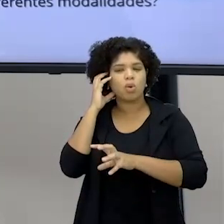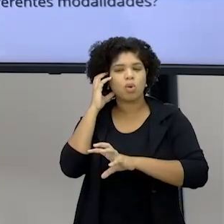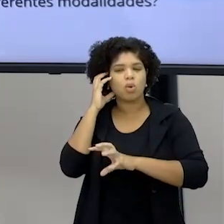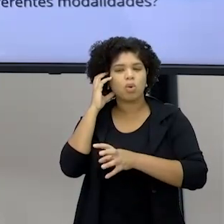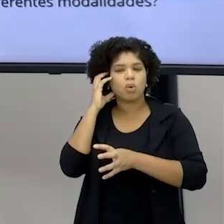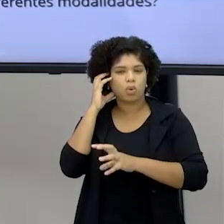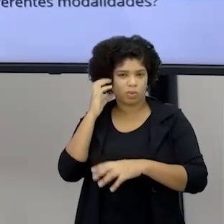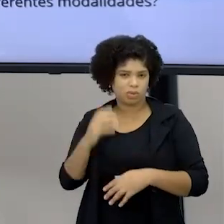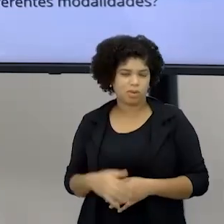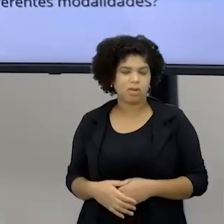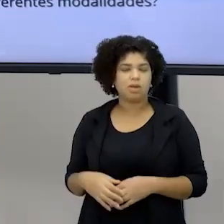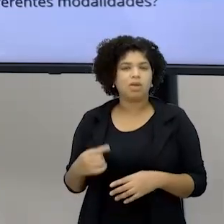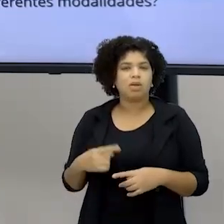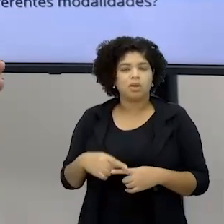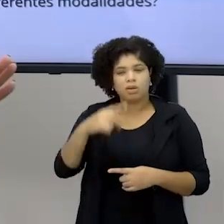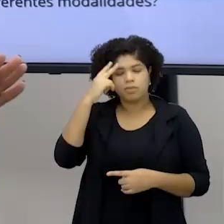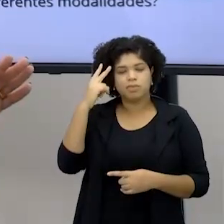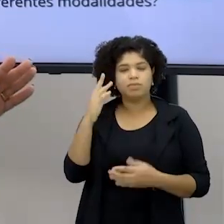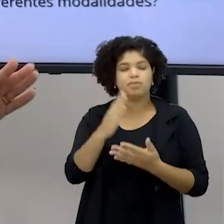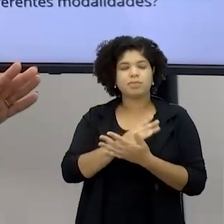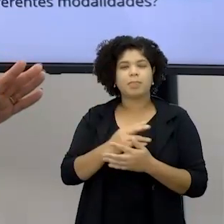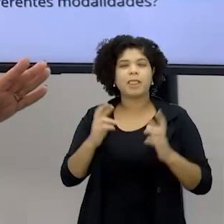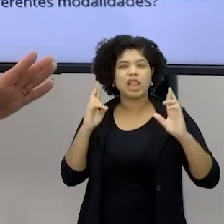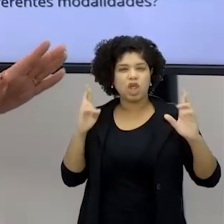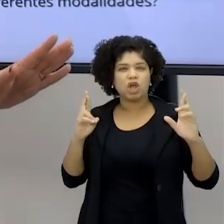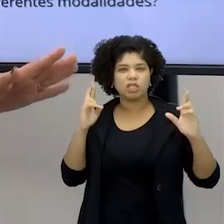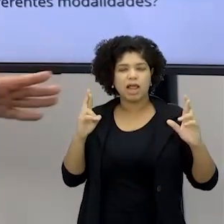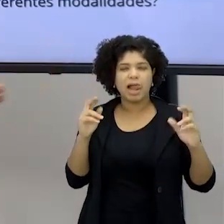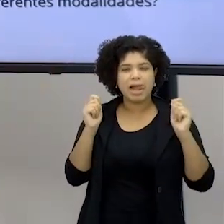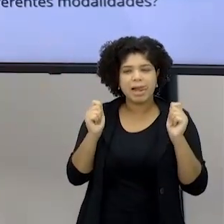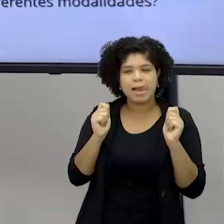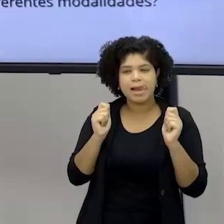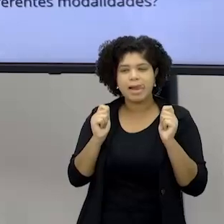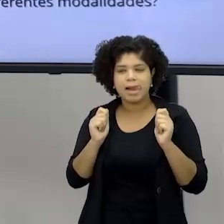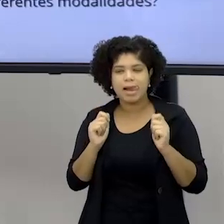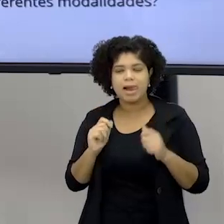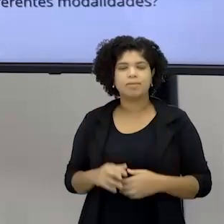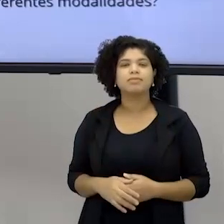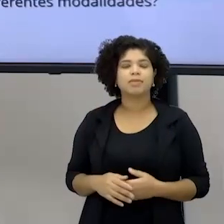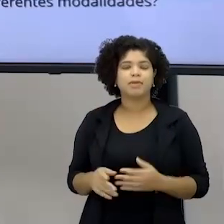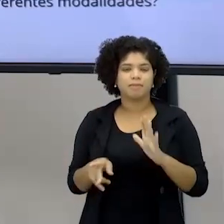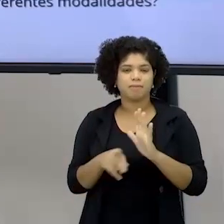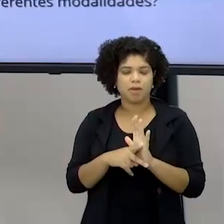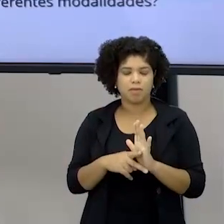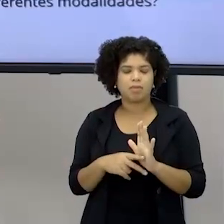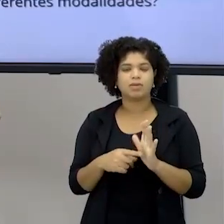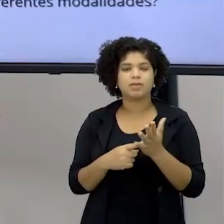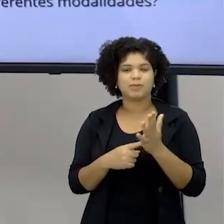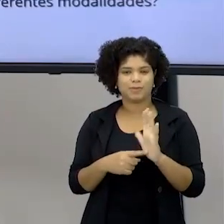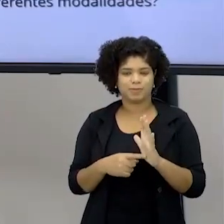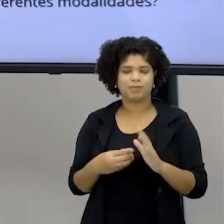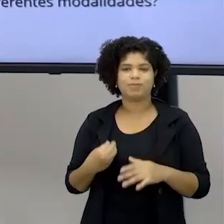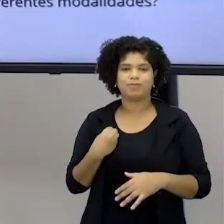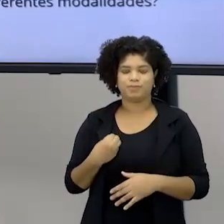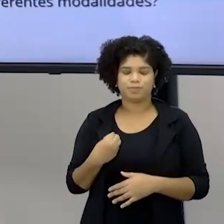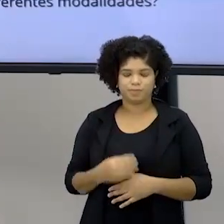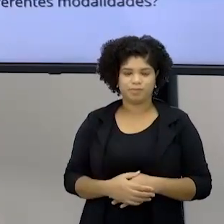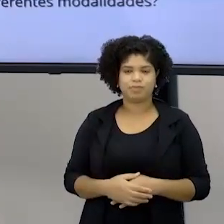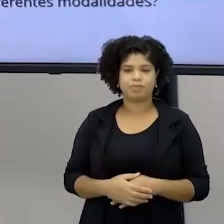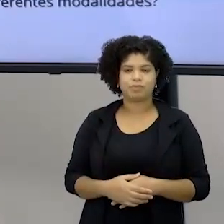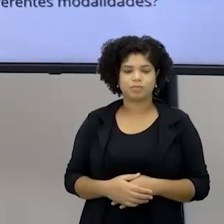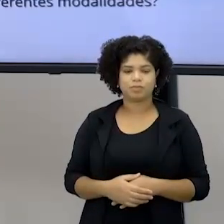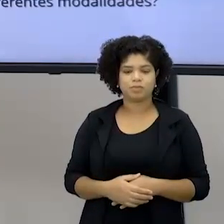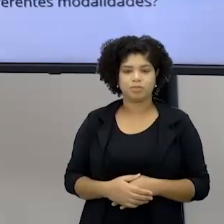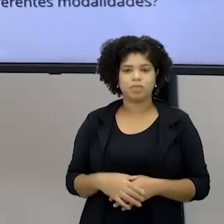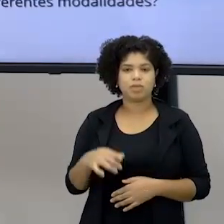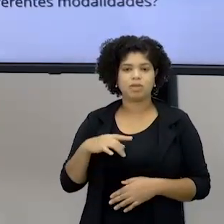acompanhou muitos torcedores durante jogos aí, né? Durante as apresentações. Então aí a gente tem